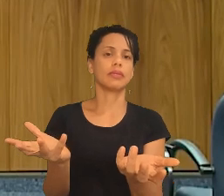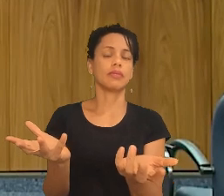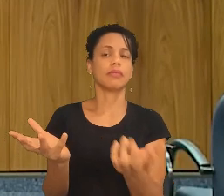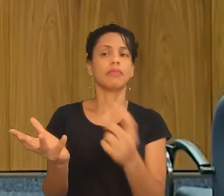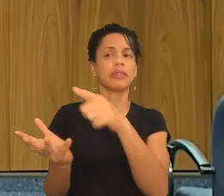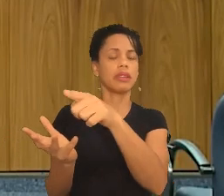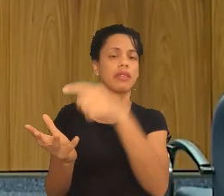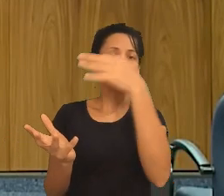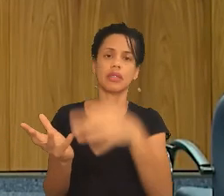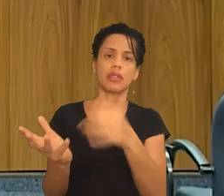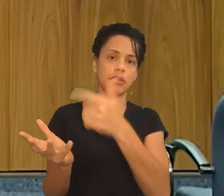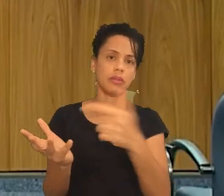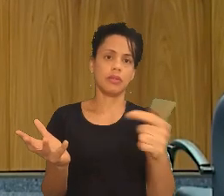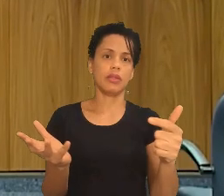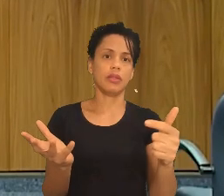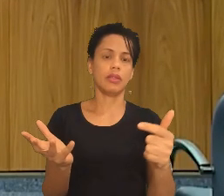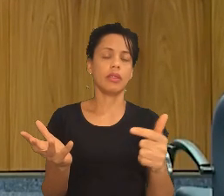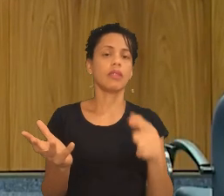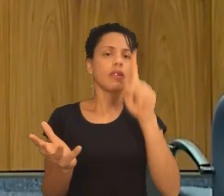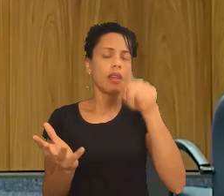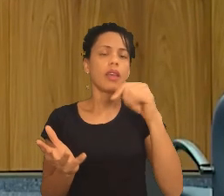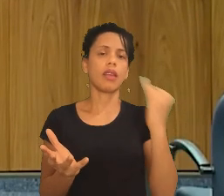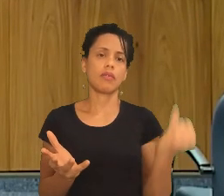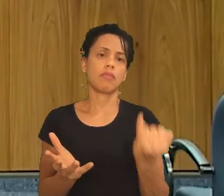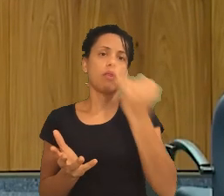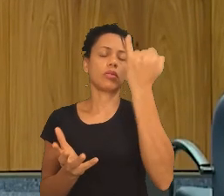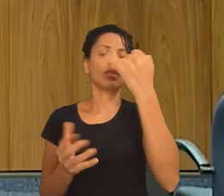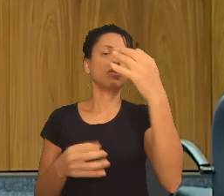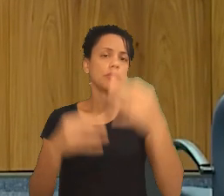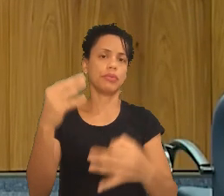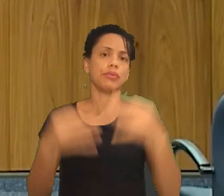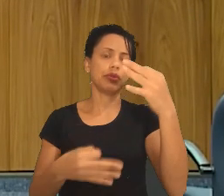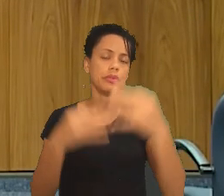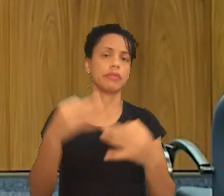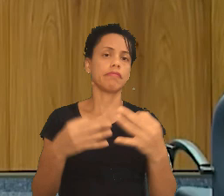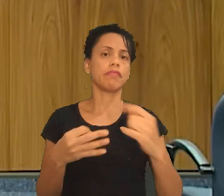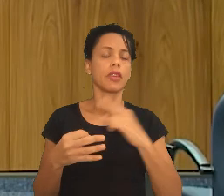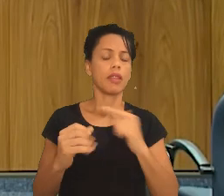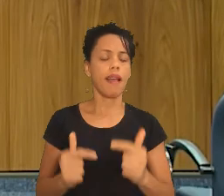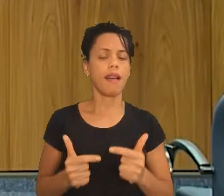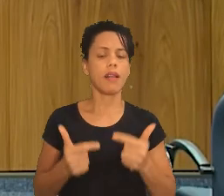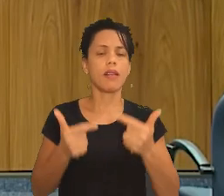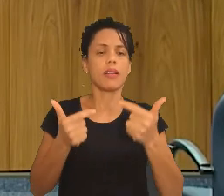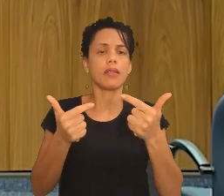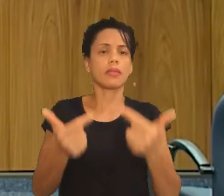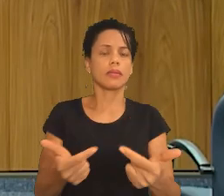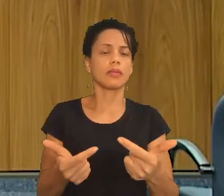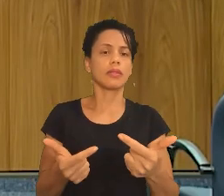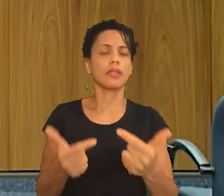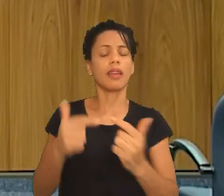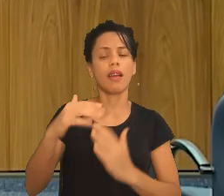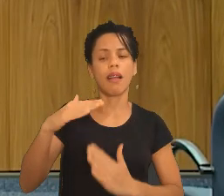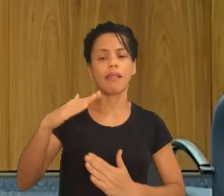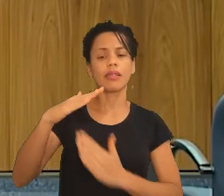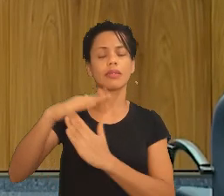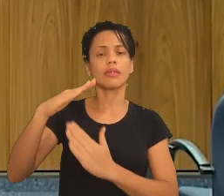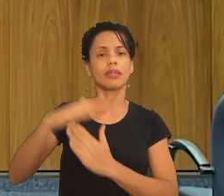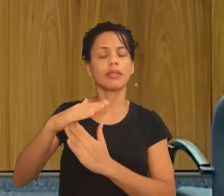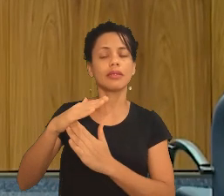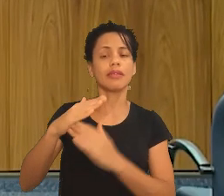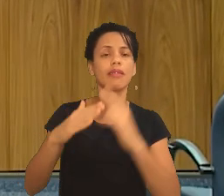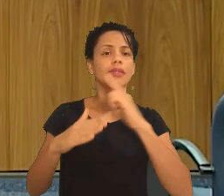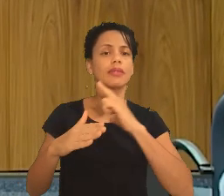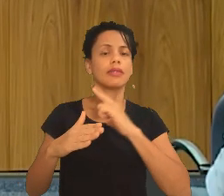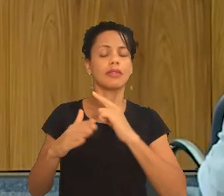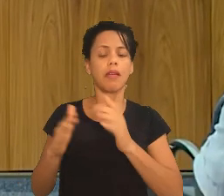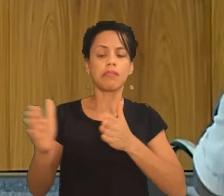jurídica bem importante que esse filme trata, que a ação civil pública também trata, é essa delimitação do marco temporal